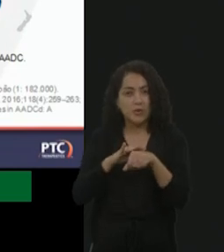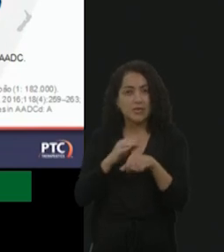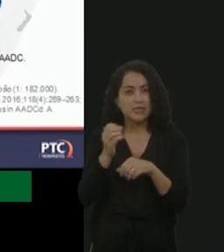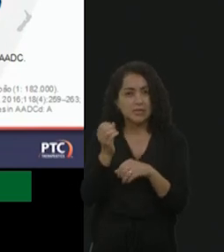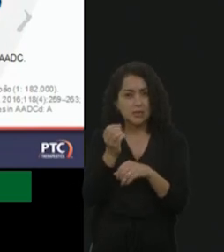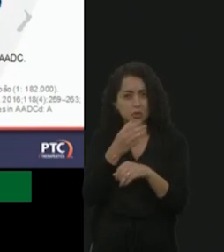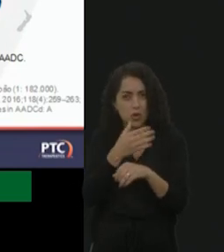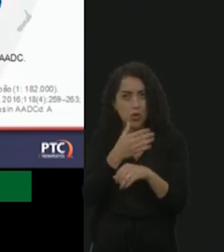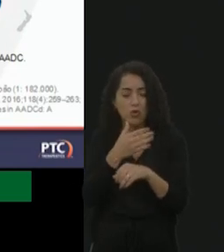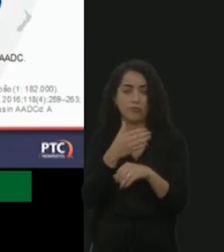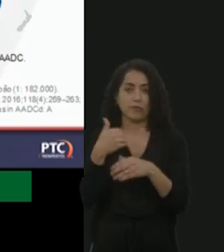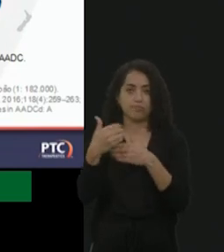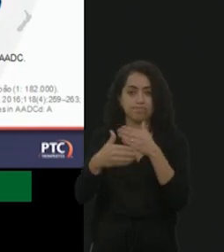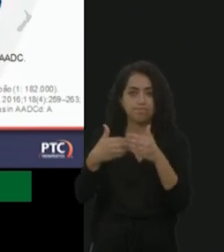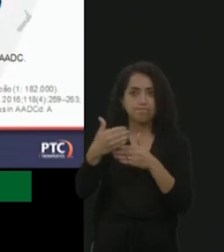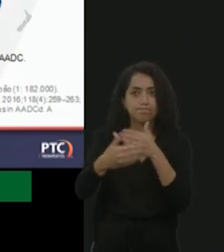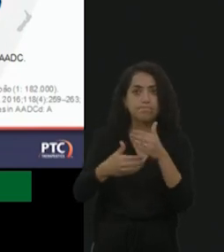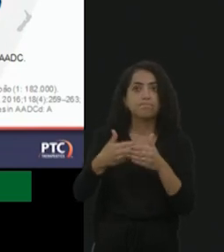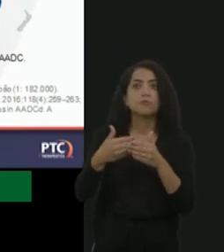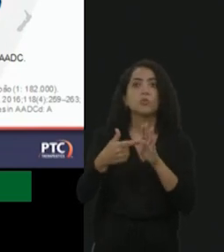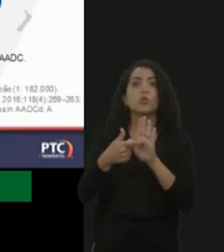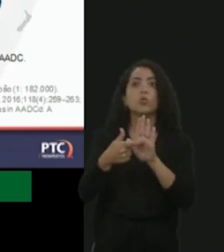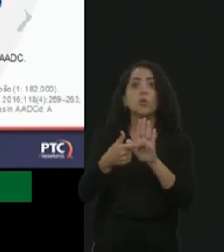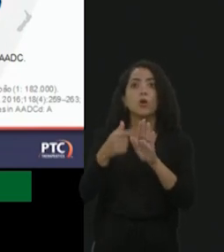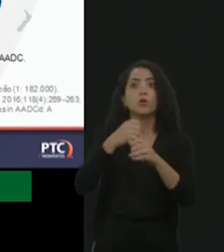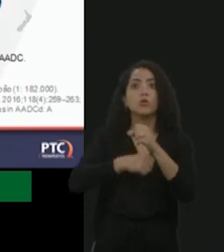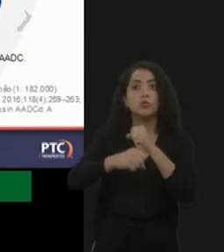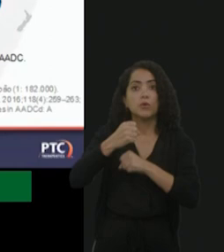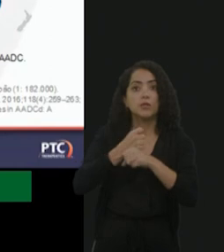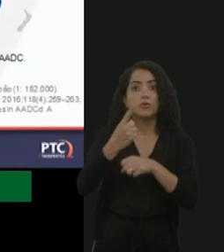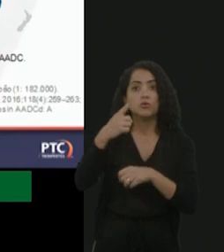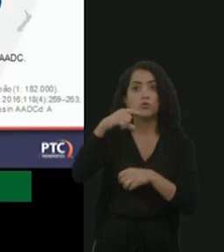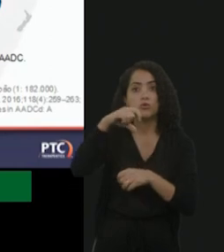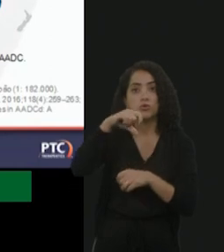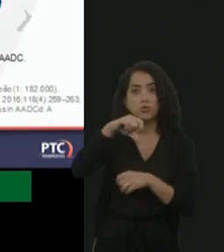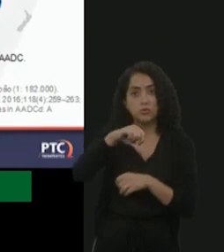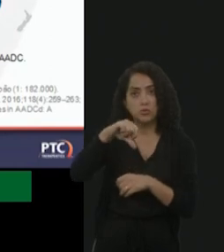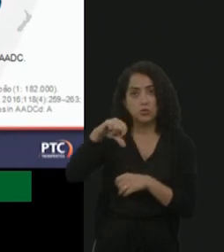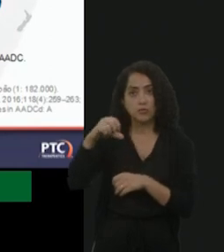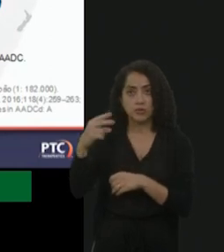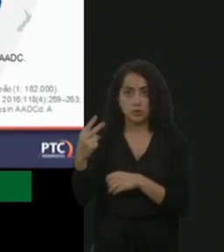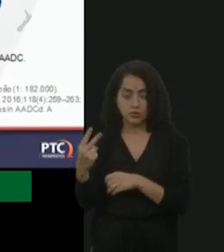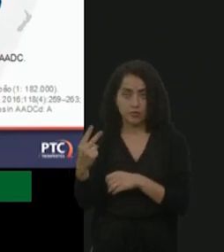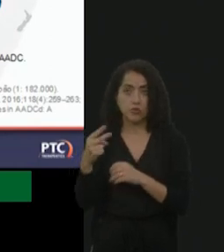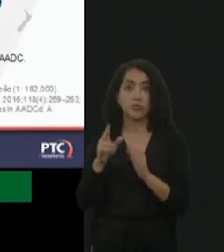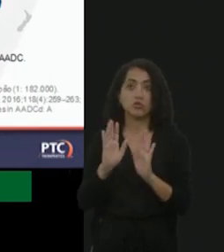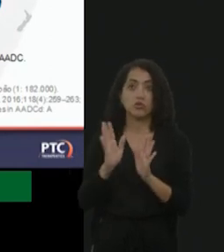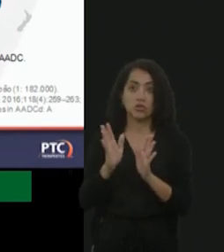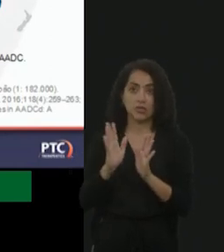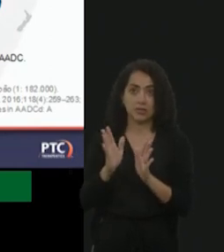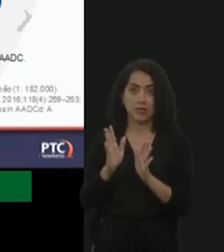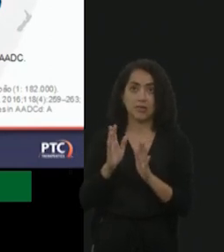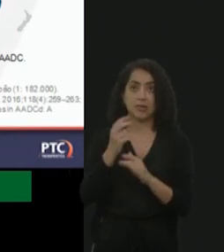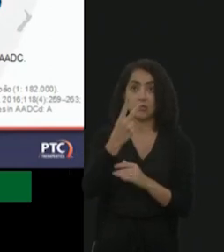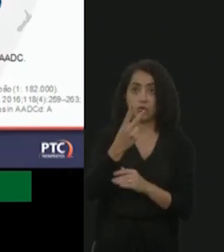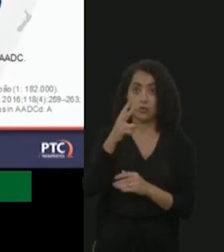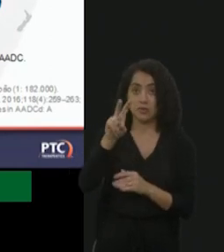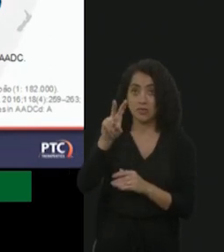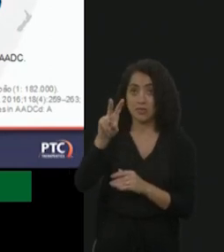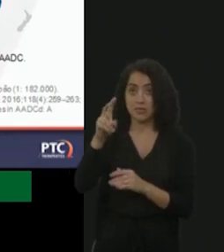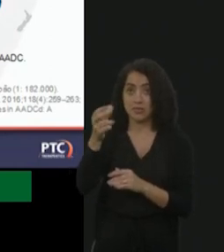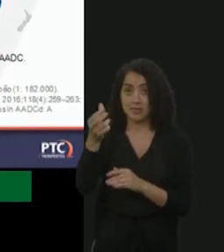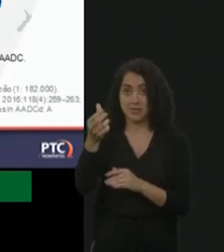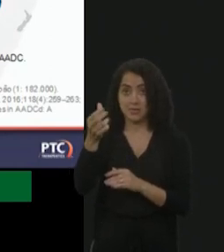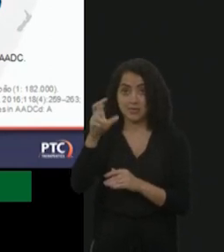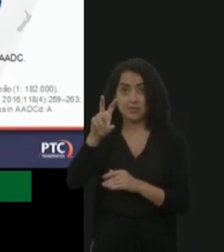os primeiros casos foram publicados em 92. Já tem relatos de 260 pacientes ao redor do